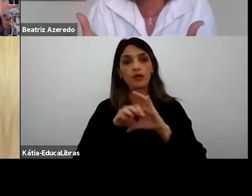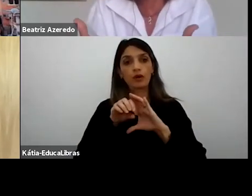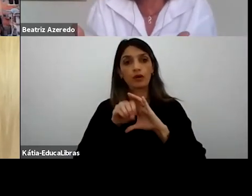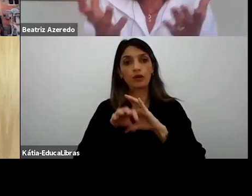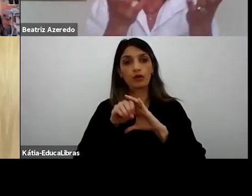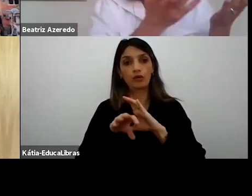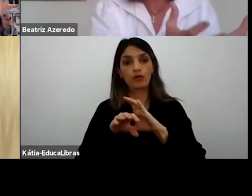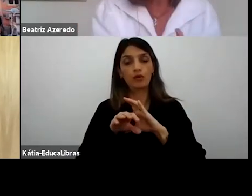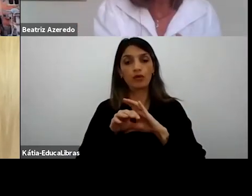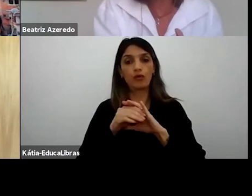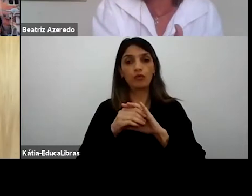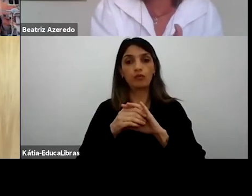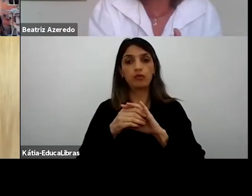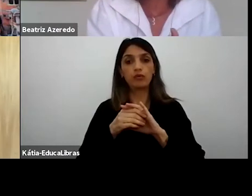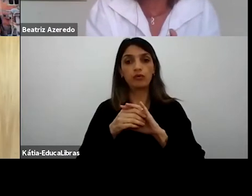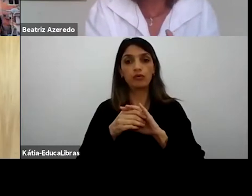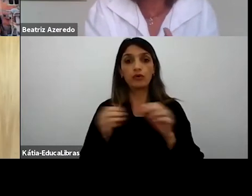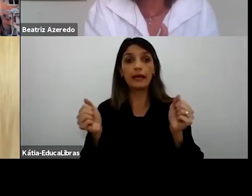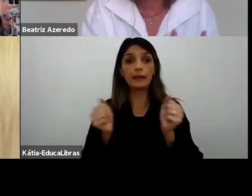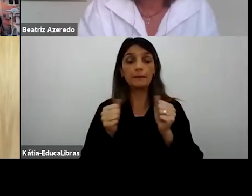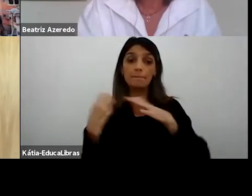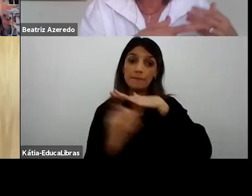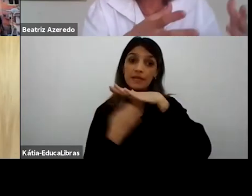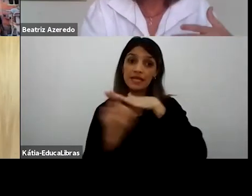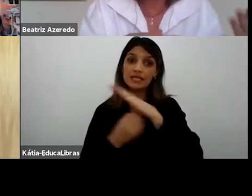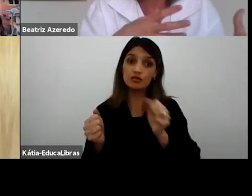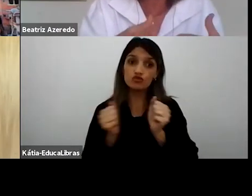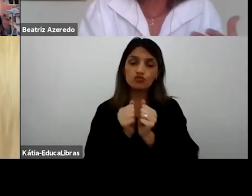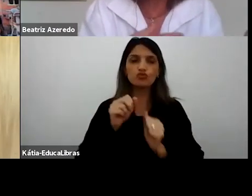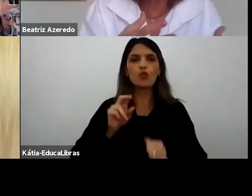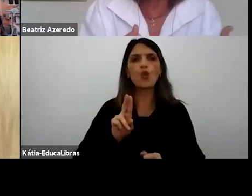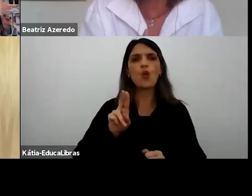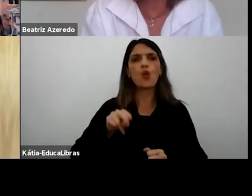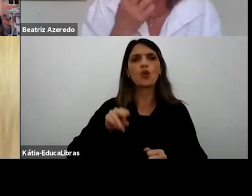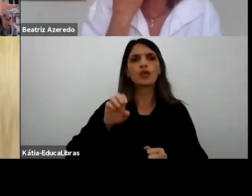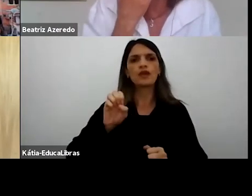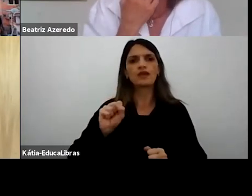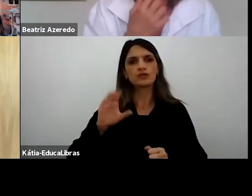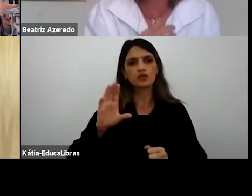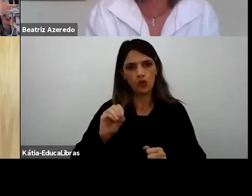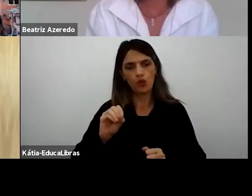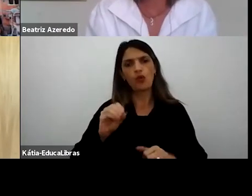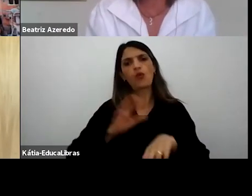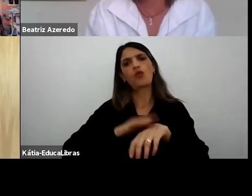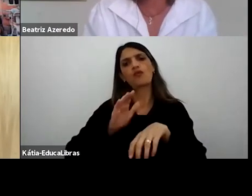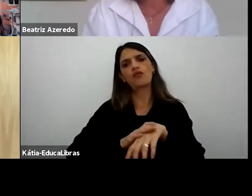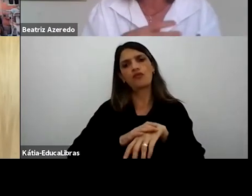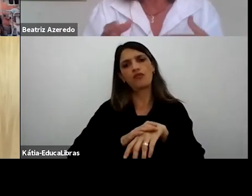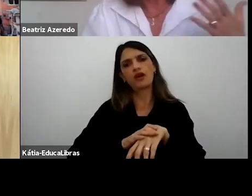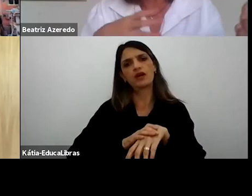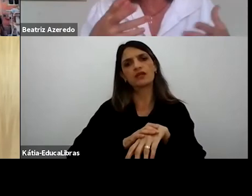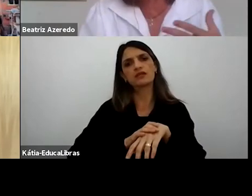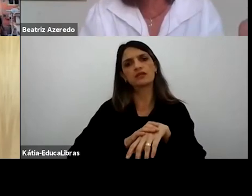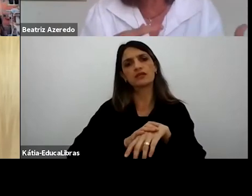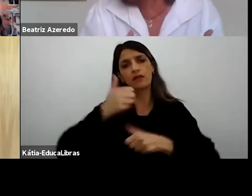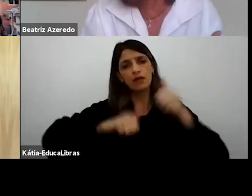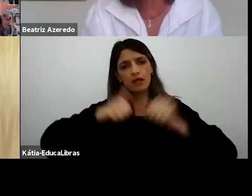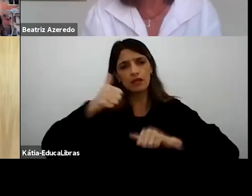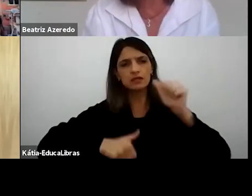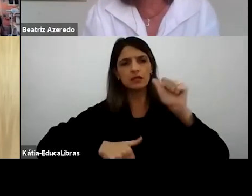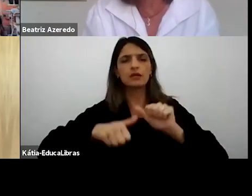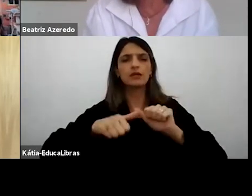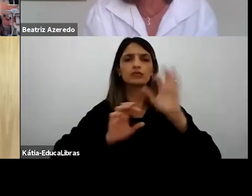ali a visibilidade, junto com a chancela Unesco, que faz a seleção e a avaliação técnica dos projetos, o próprio